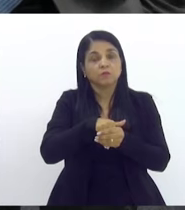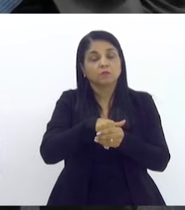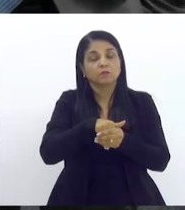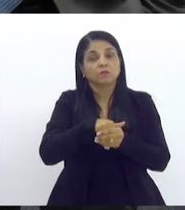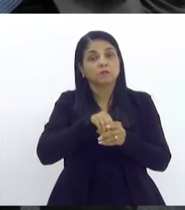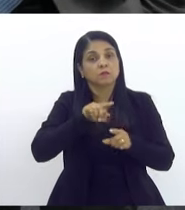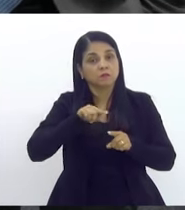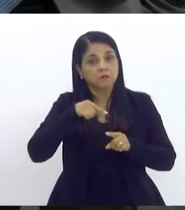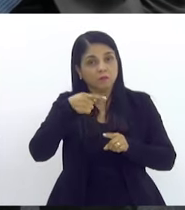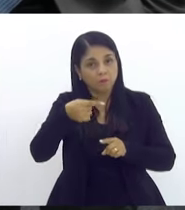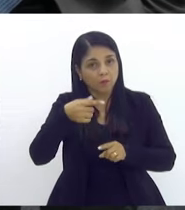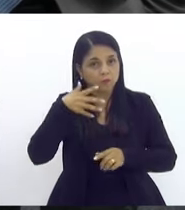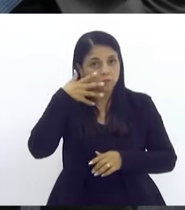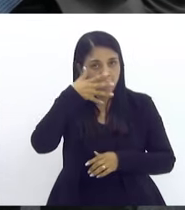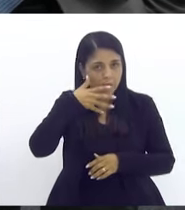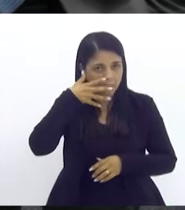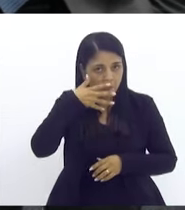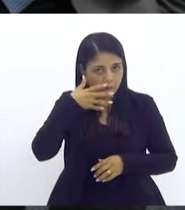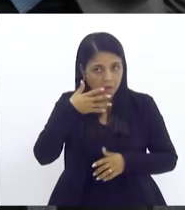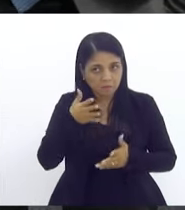se manifestava. Sim.